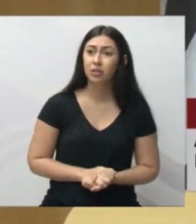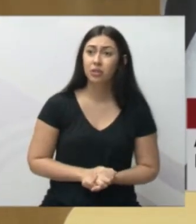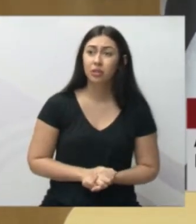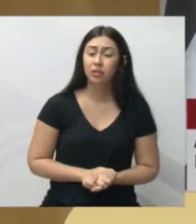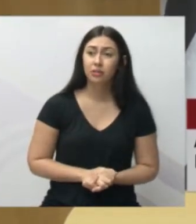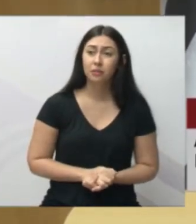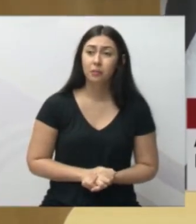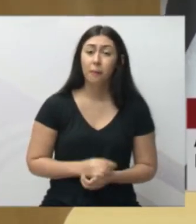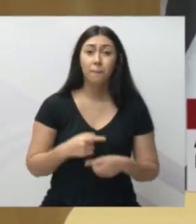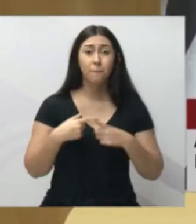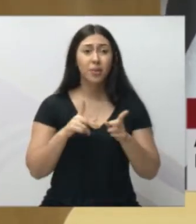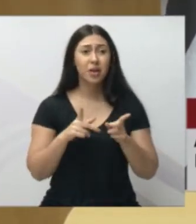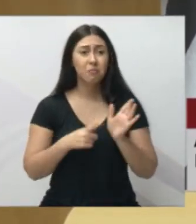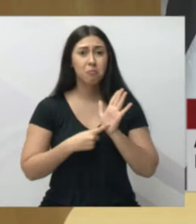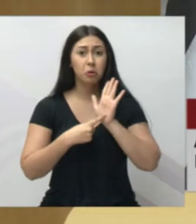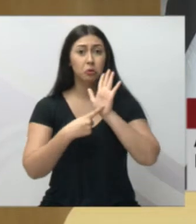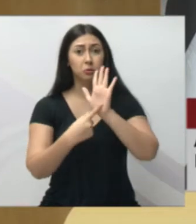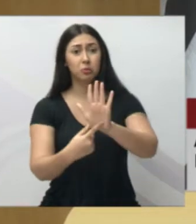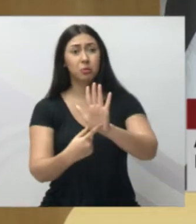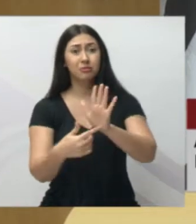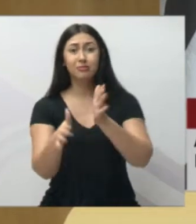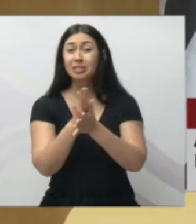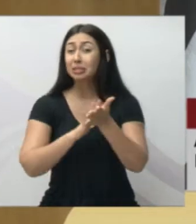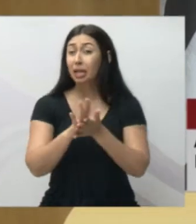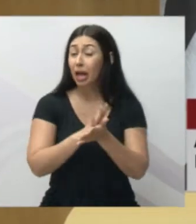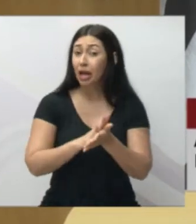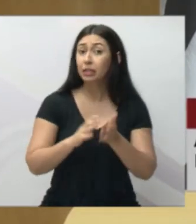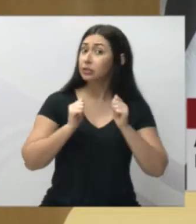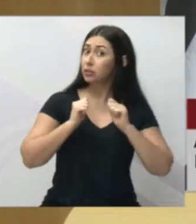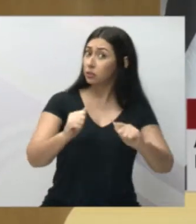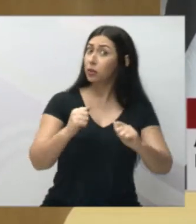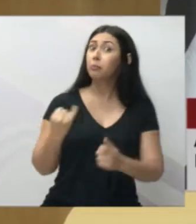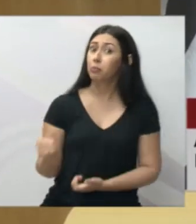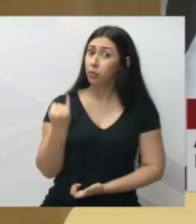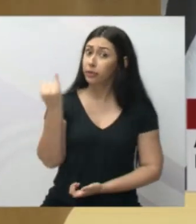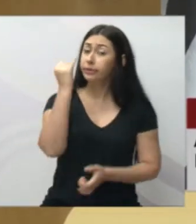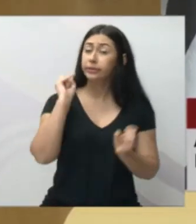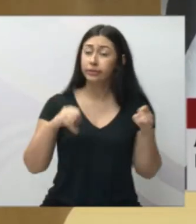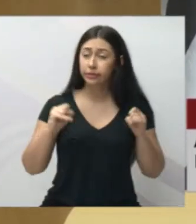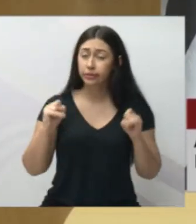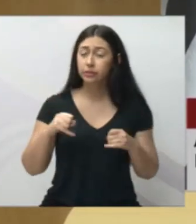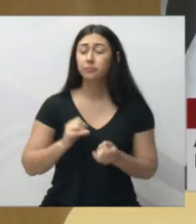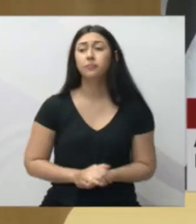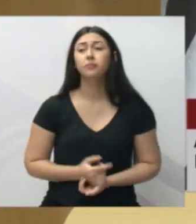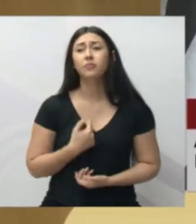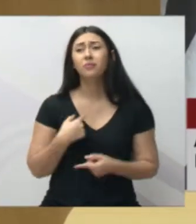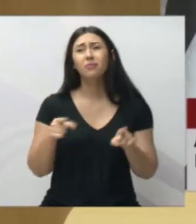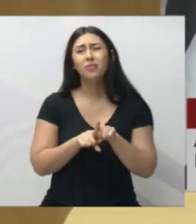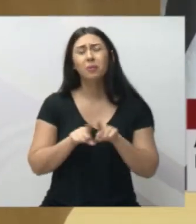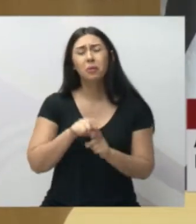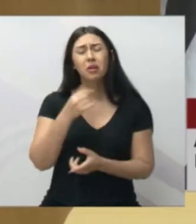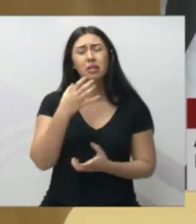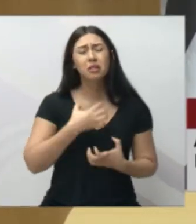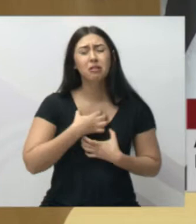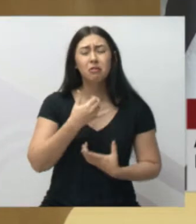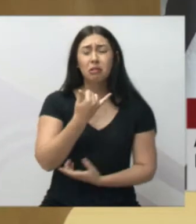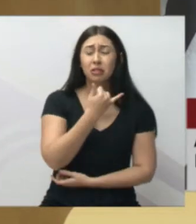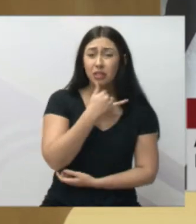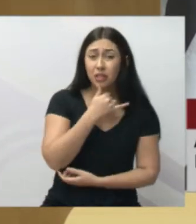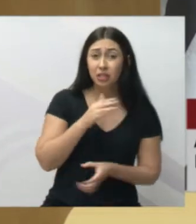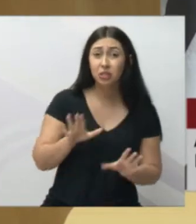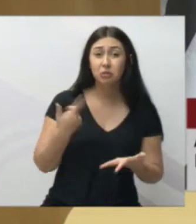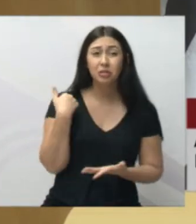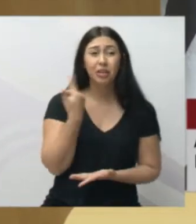referendar a importância de um assessor político. E aqui também eu fico triste quando a gente